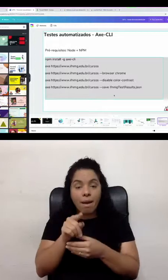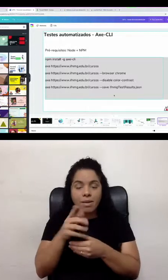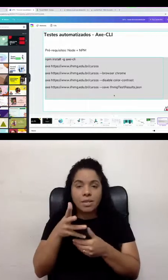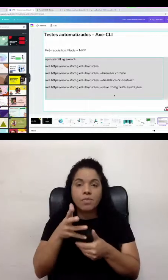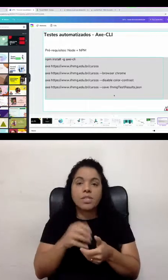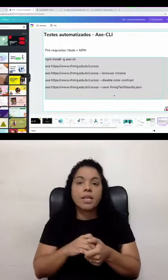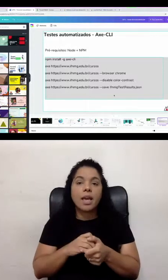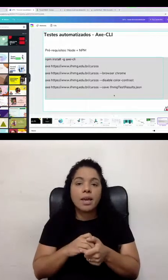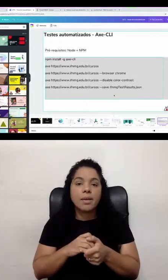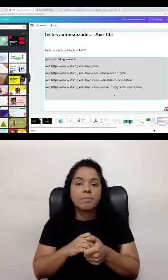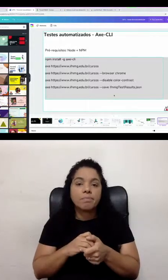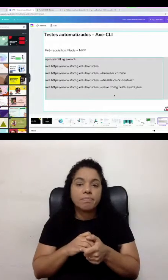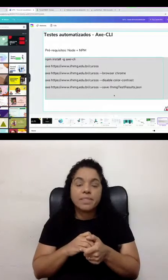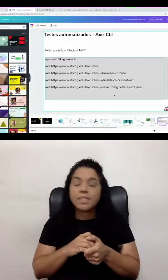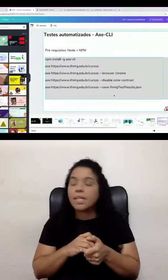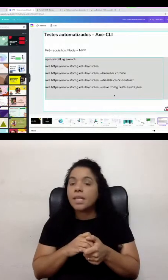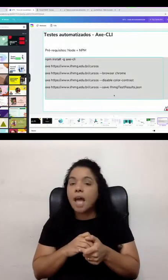quer